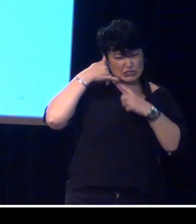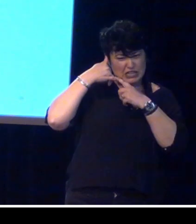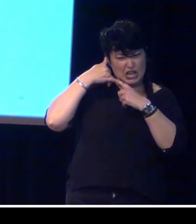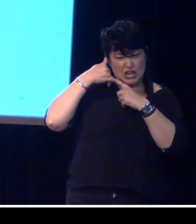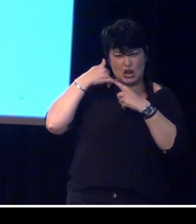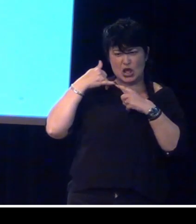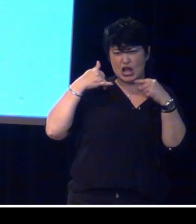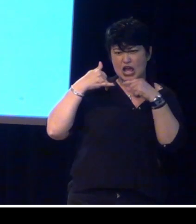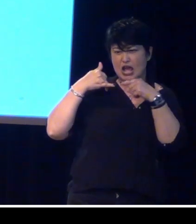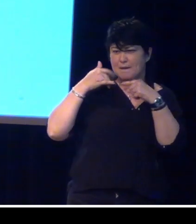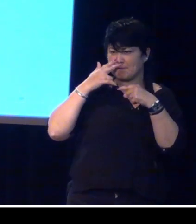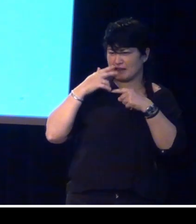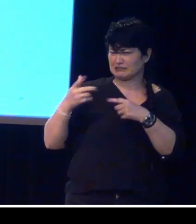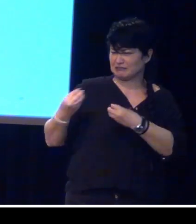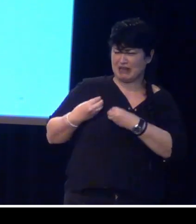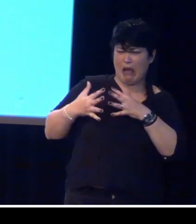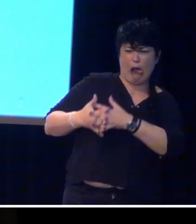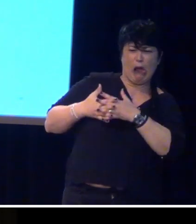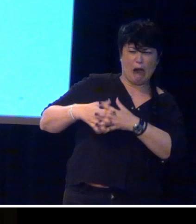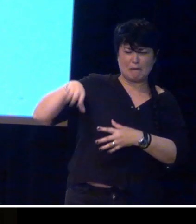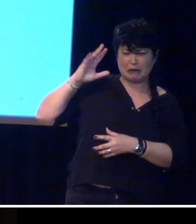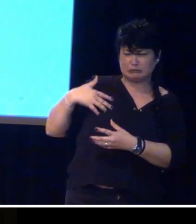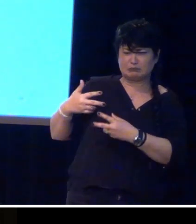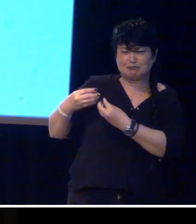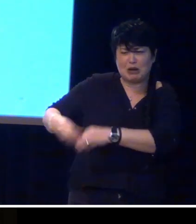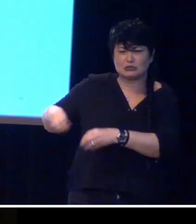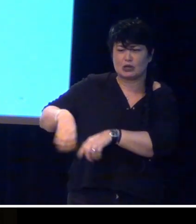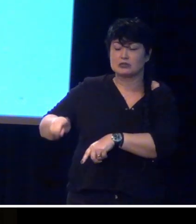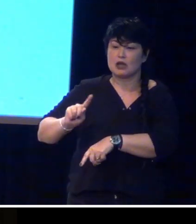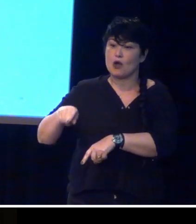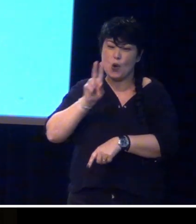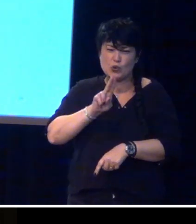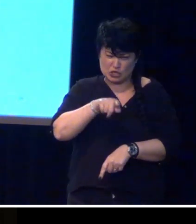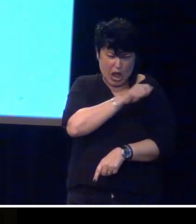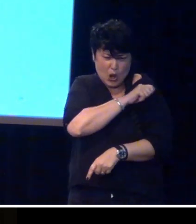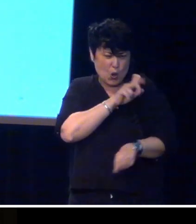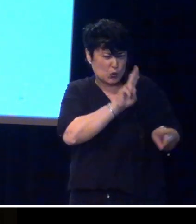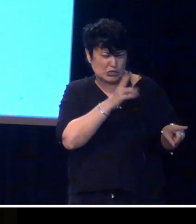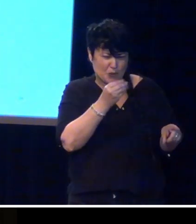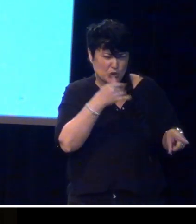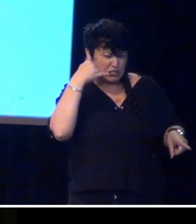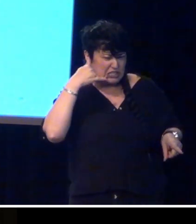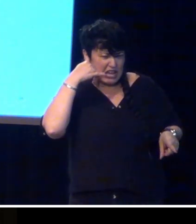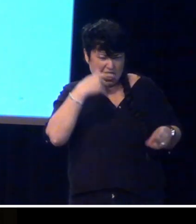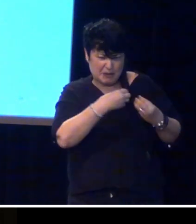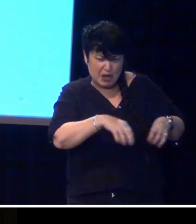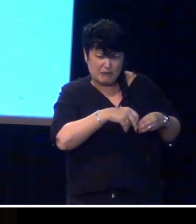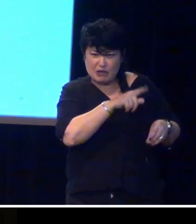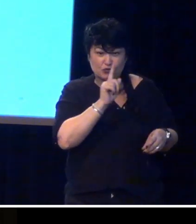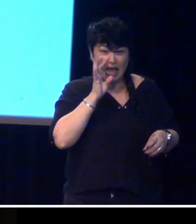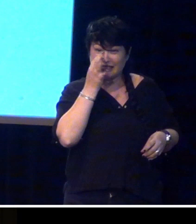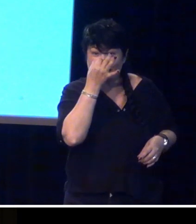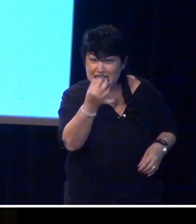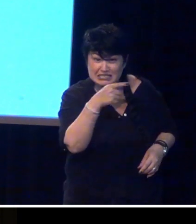celular perturba mais do que ajuda. Se o aluno está usando muito o celular e desatenta a aula,